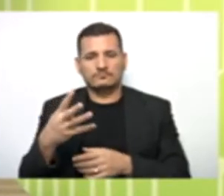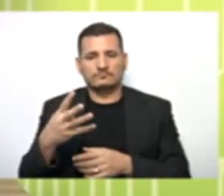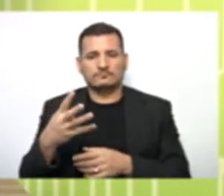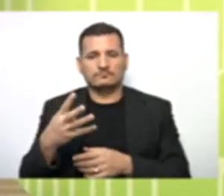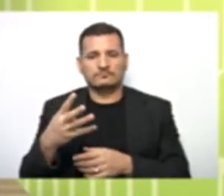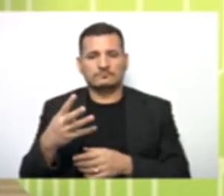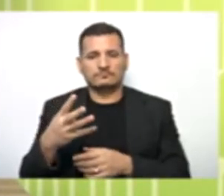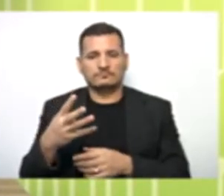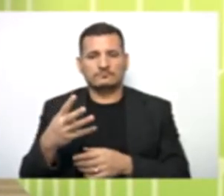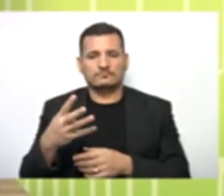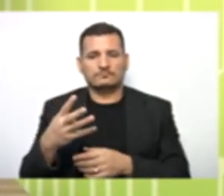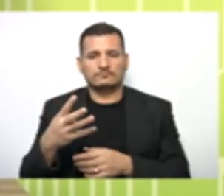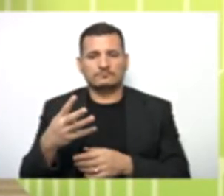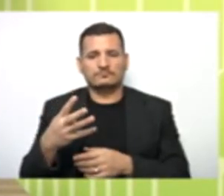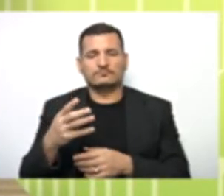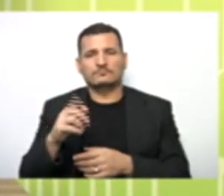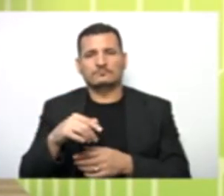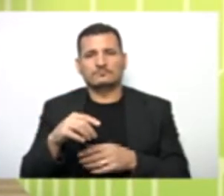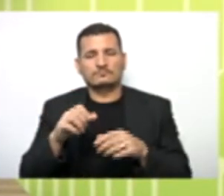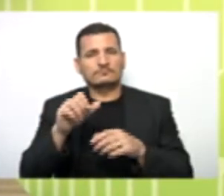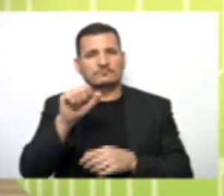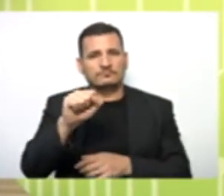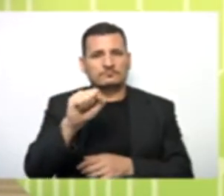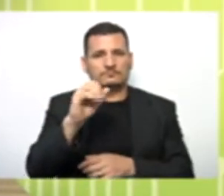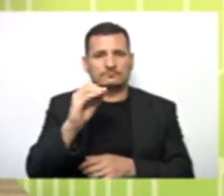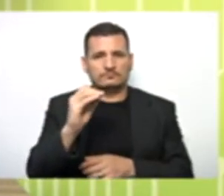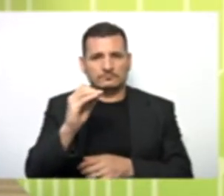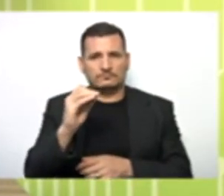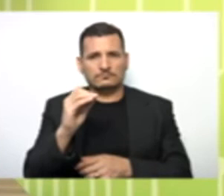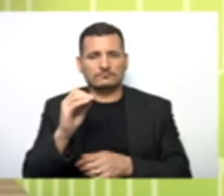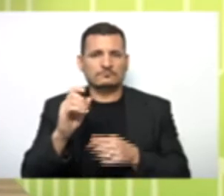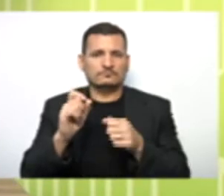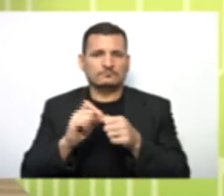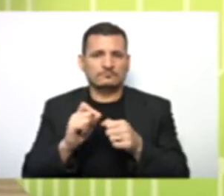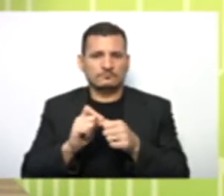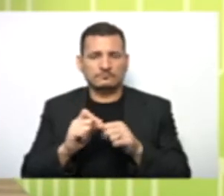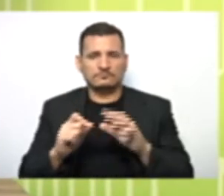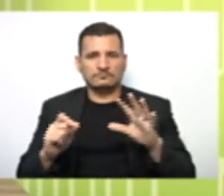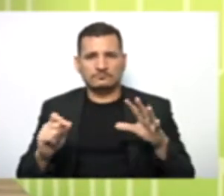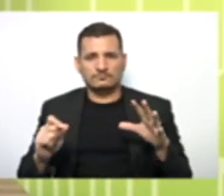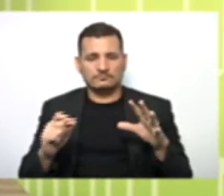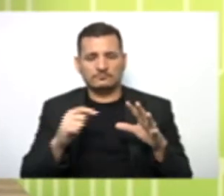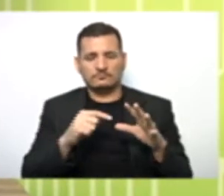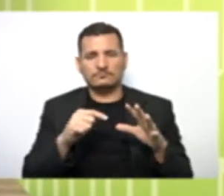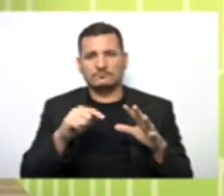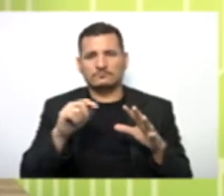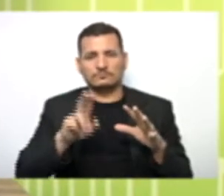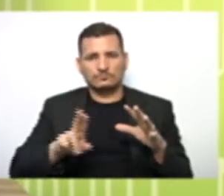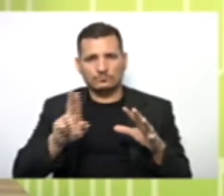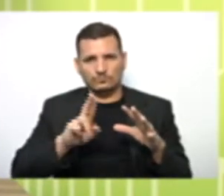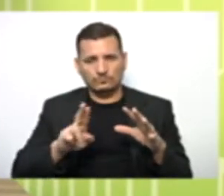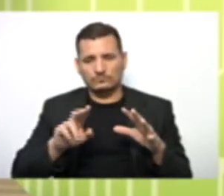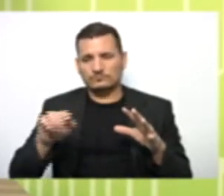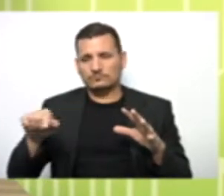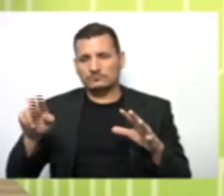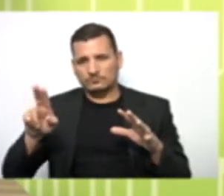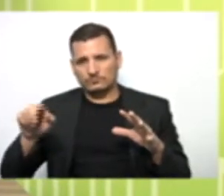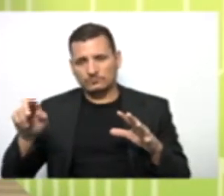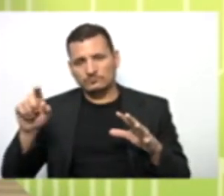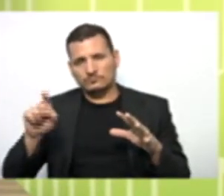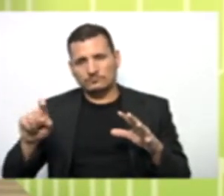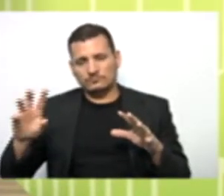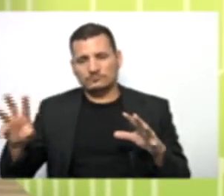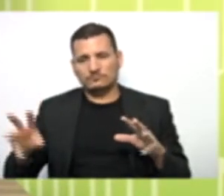ser quando o sistema operacional faz a ligação entre as funções de acesso ao hardware com as